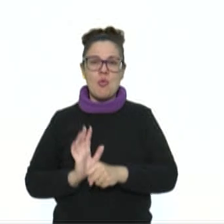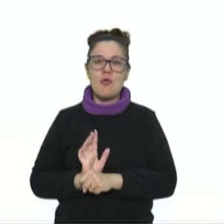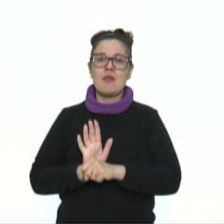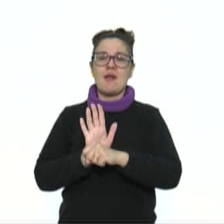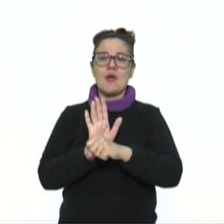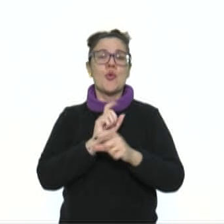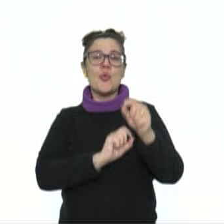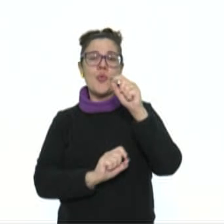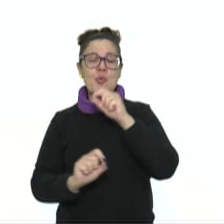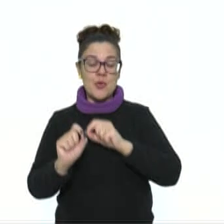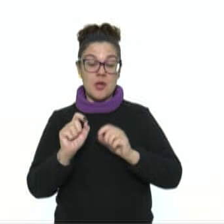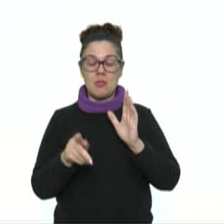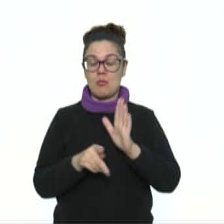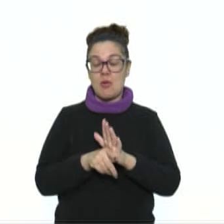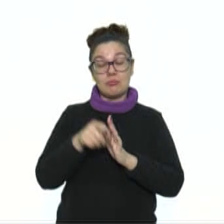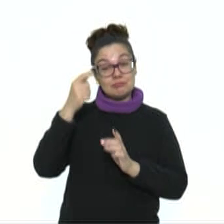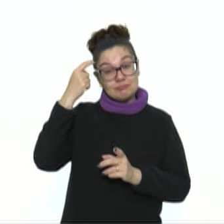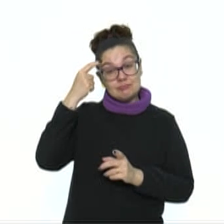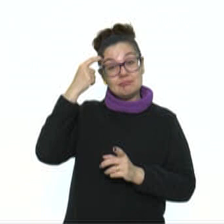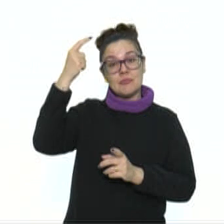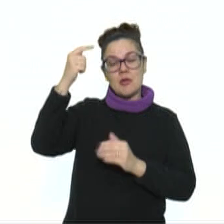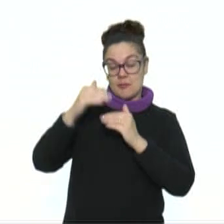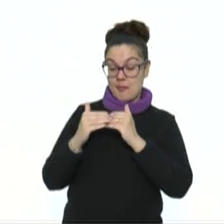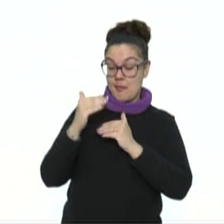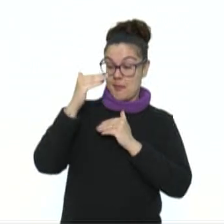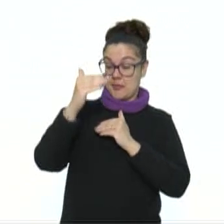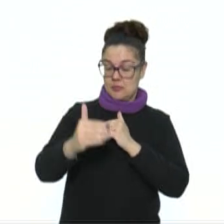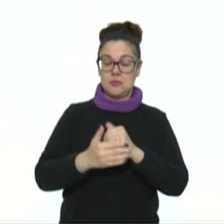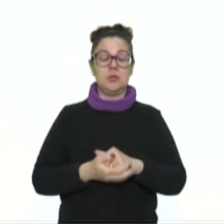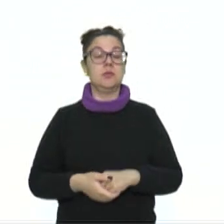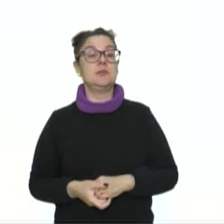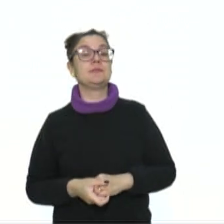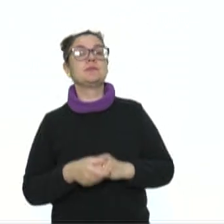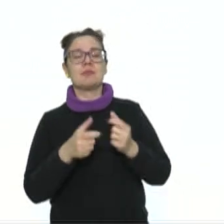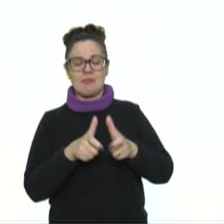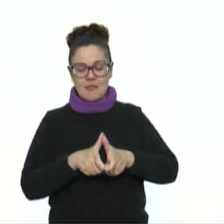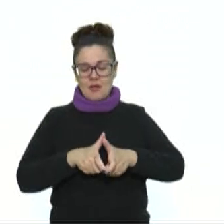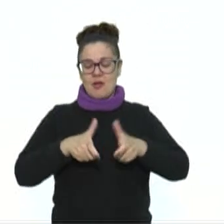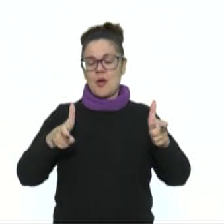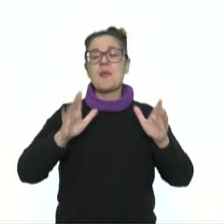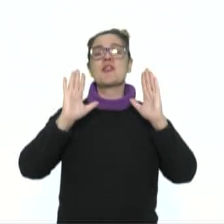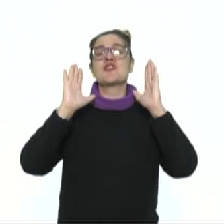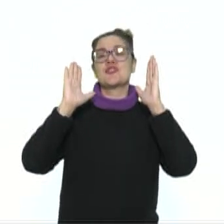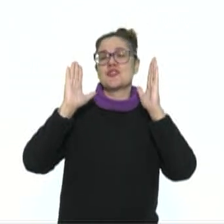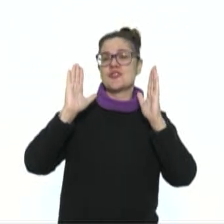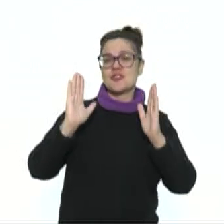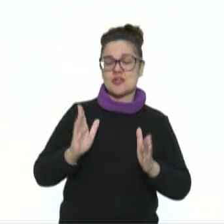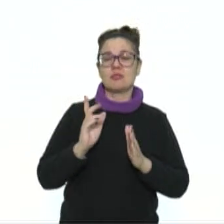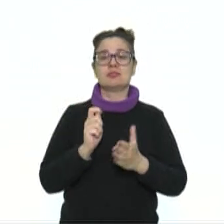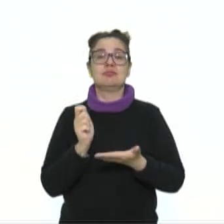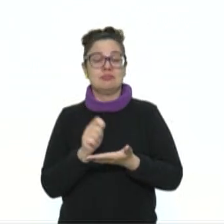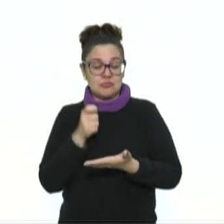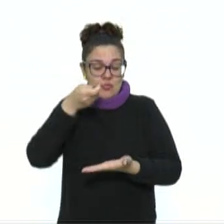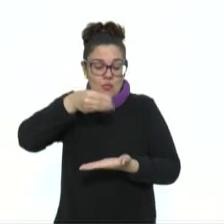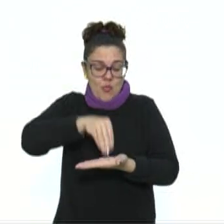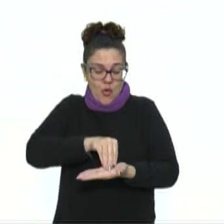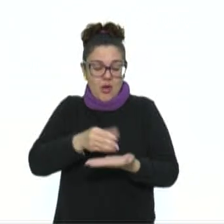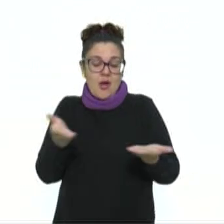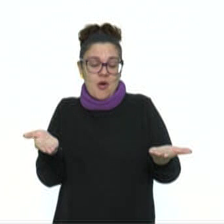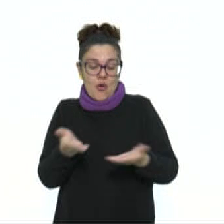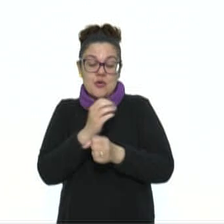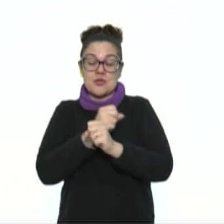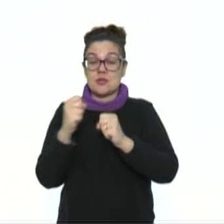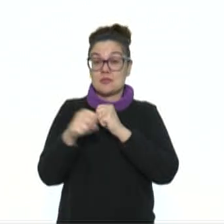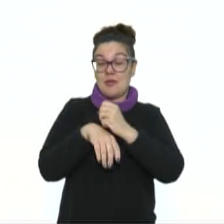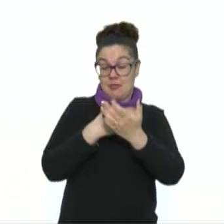defender? Ideias que eram bastante avançadas para a época. Muitas delas, então, inclusive, já foram aplicadas hoje na sociedade. Estão